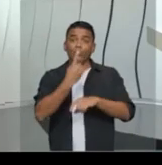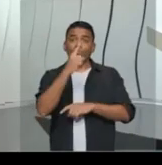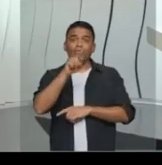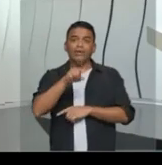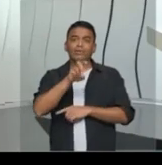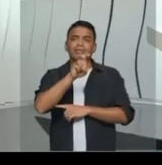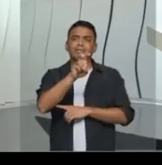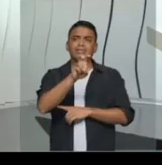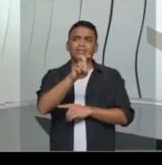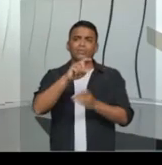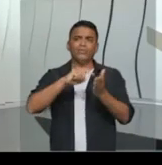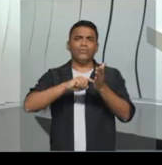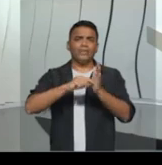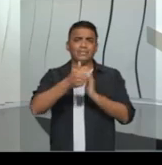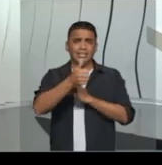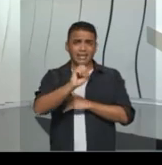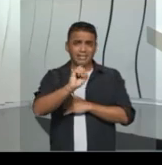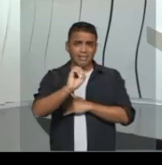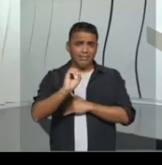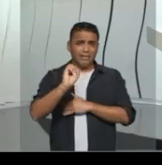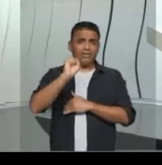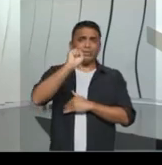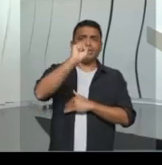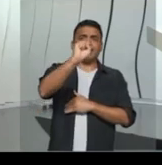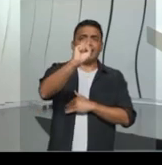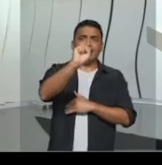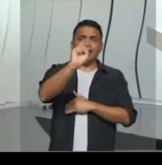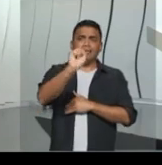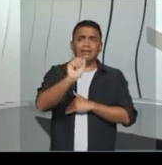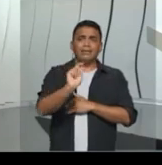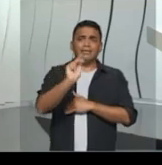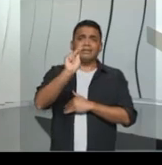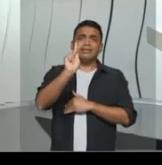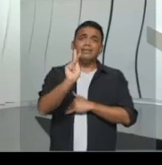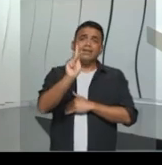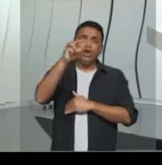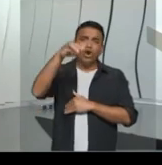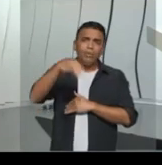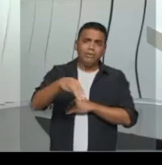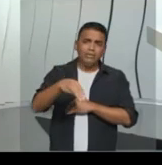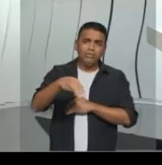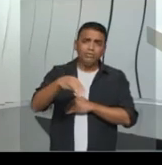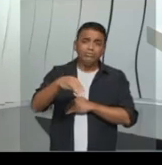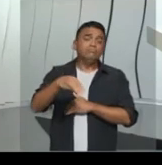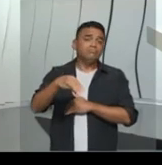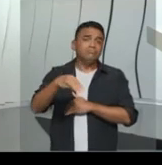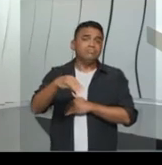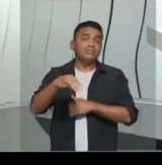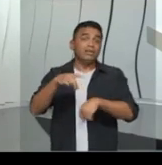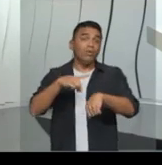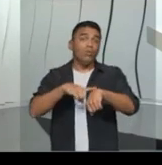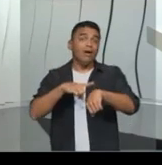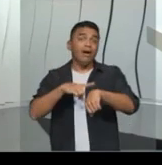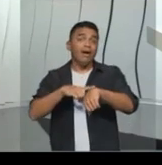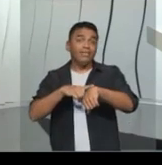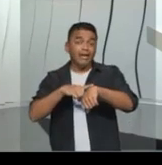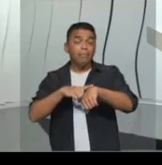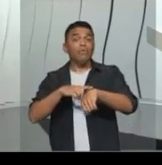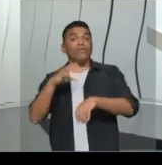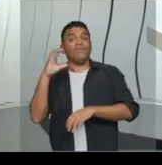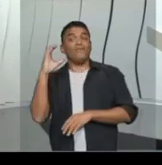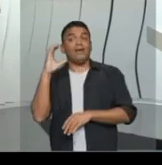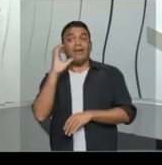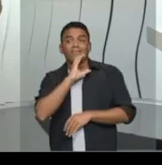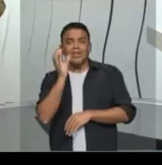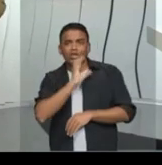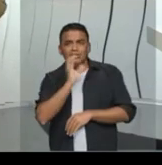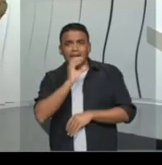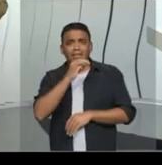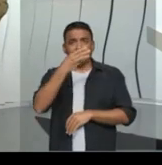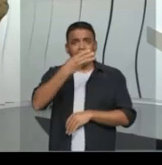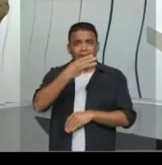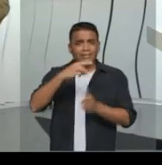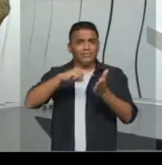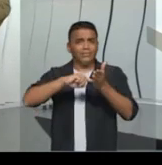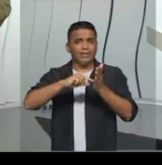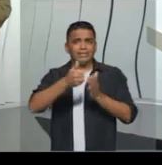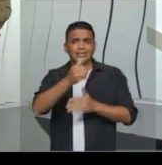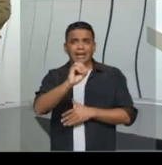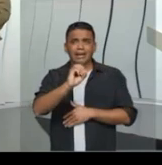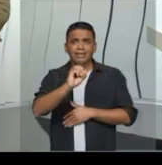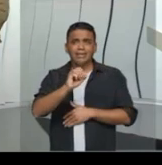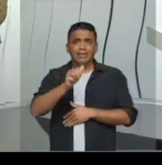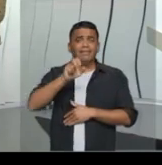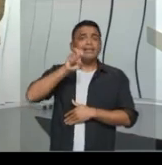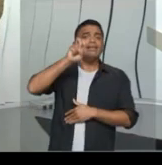10 elevado à oitava quilômetros e o valor do tempo, da velocidade, 3 vezes 10 elevado à quinta quilômetros